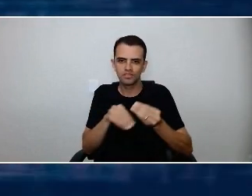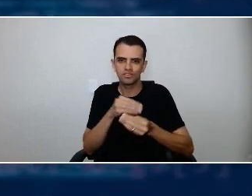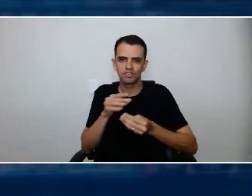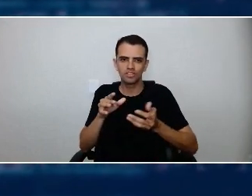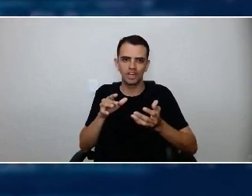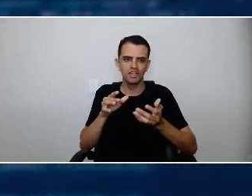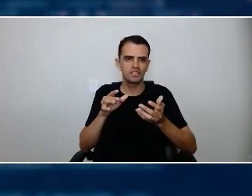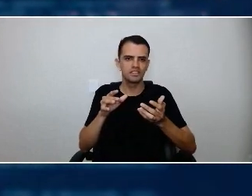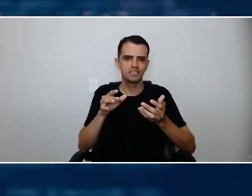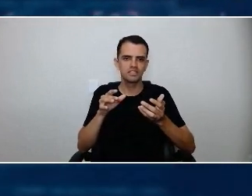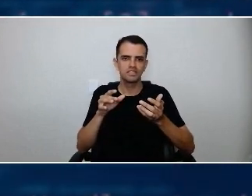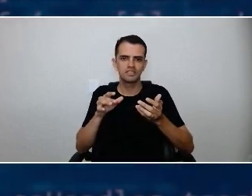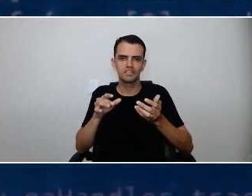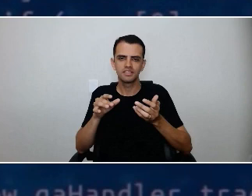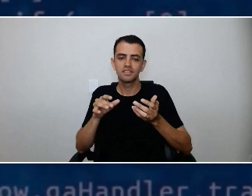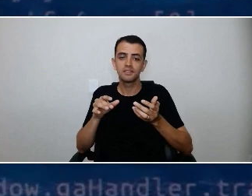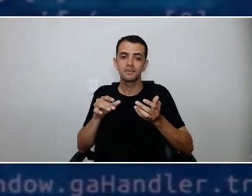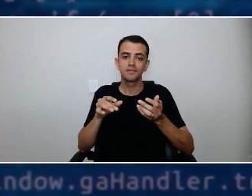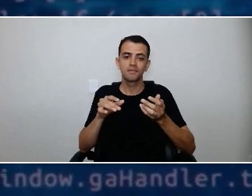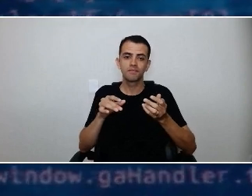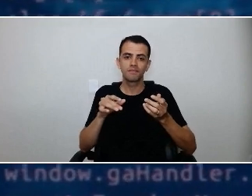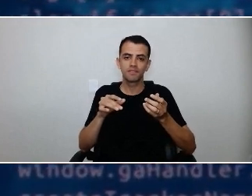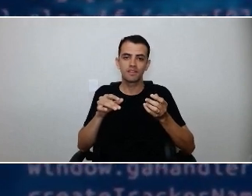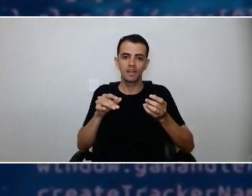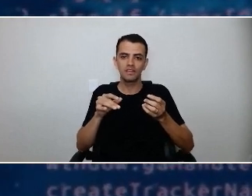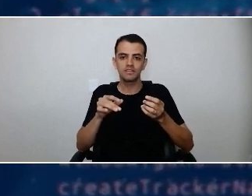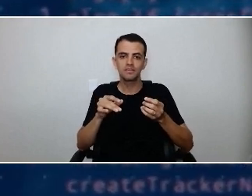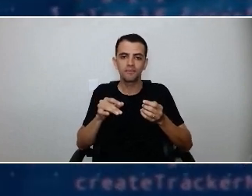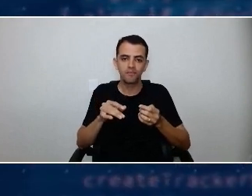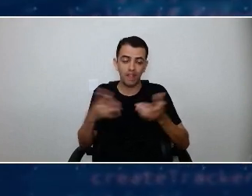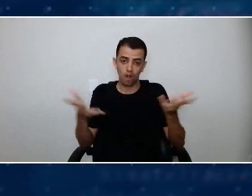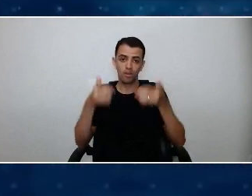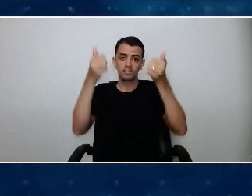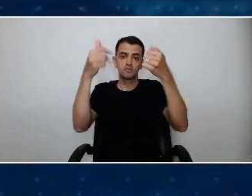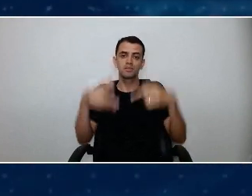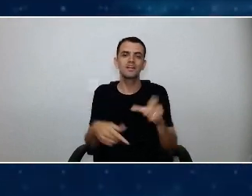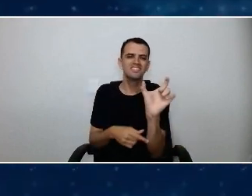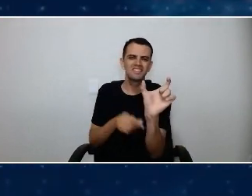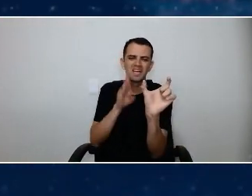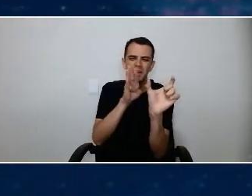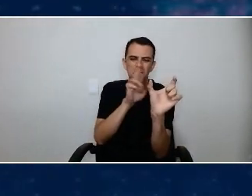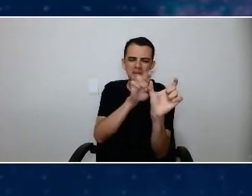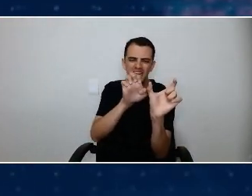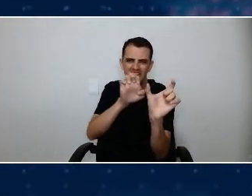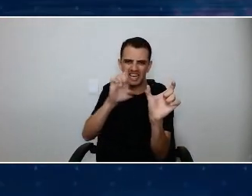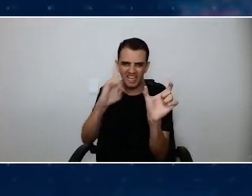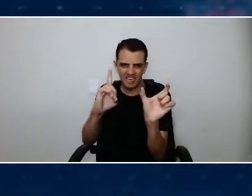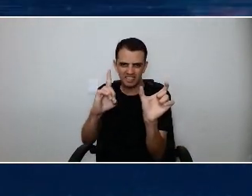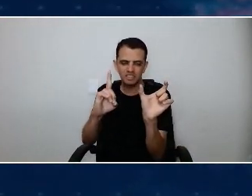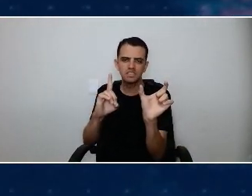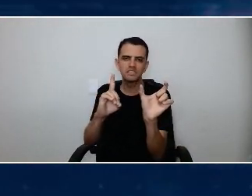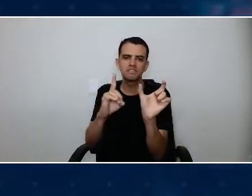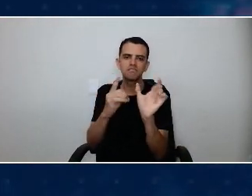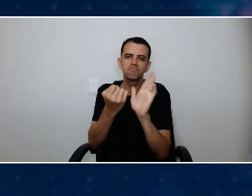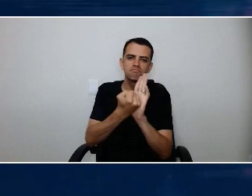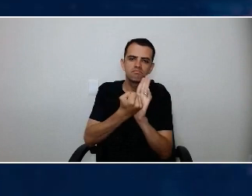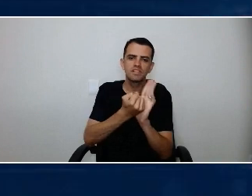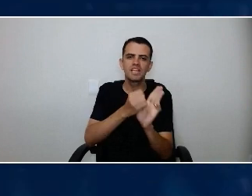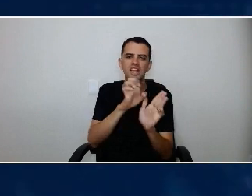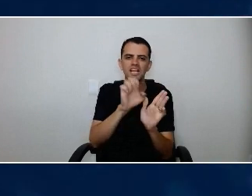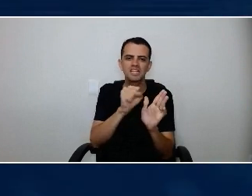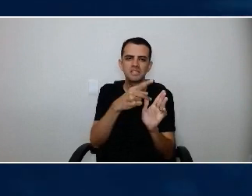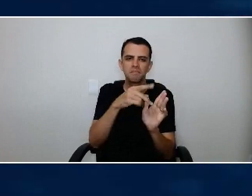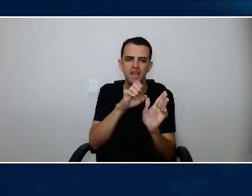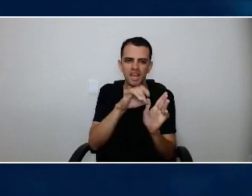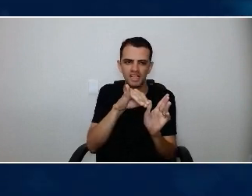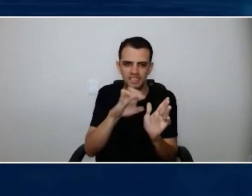também agora vou explicar o nome BRD Pet brid significa raça espécie Pet significa animal então é o nome